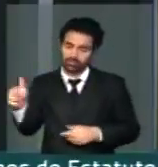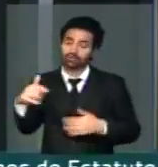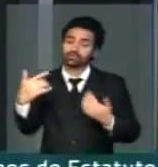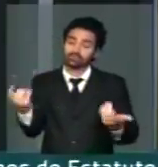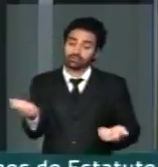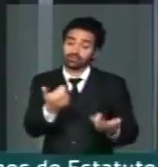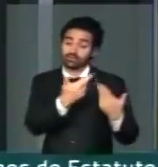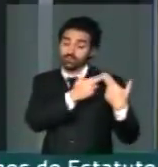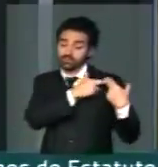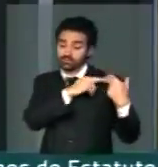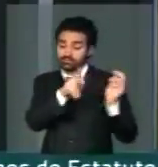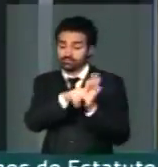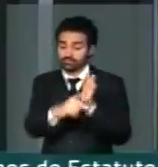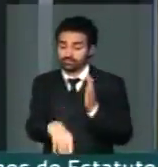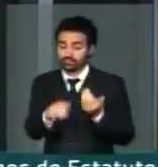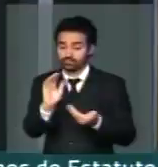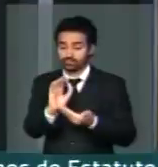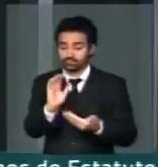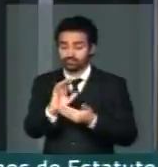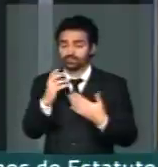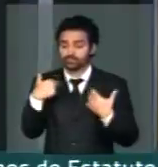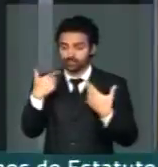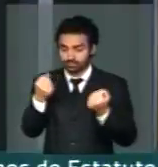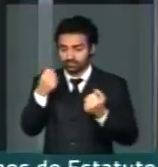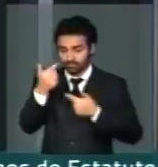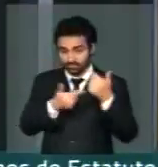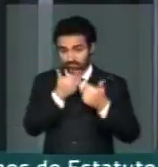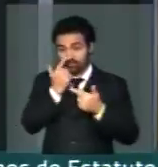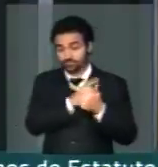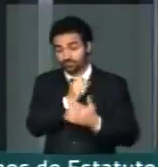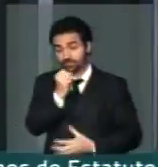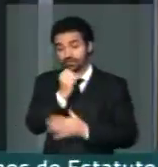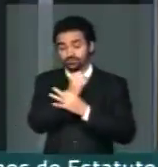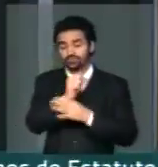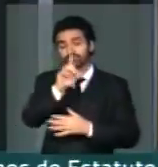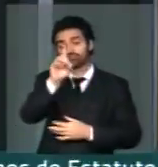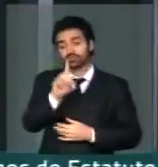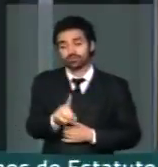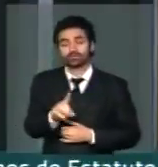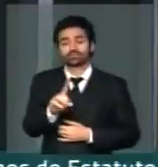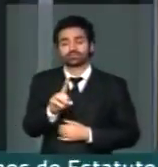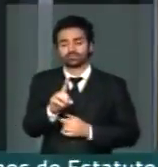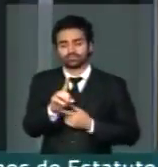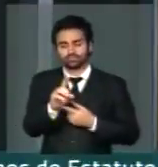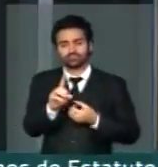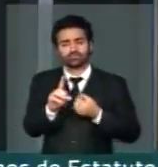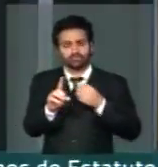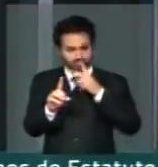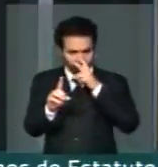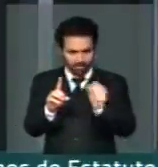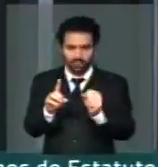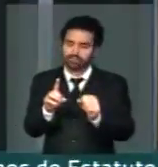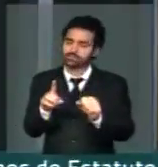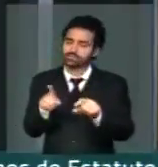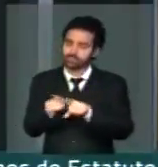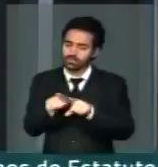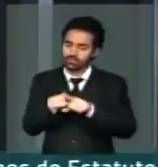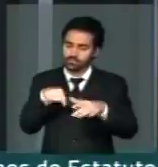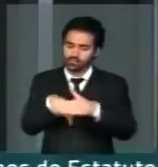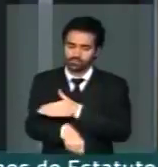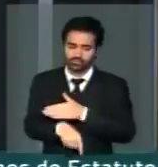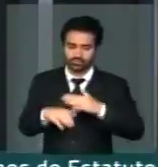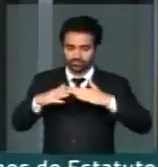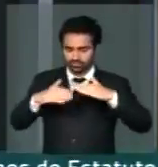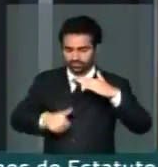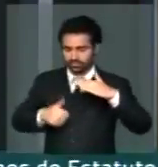obrigação dos representantes trabalhar por uma garantia de direitos que seja robusta e profunda.